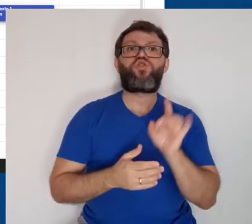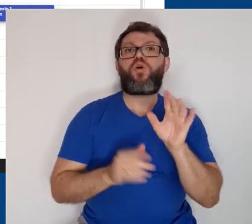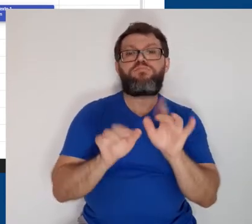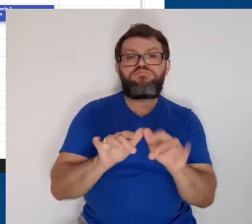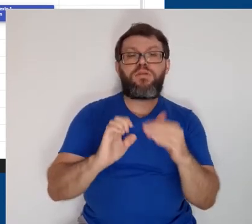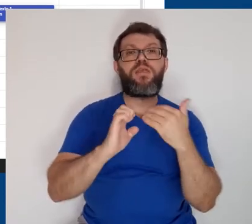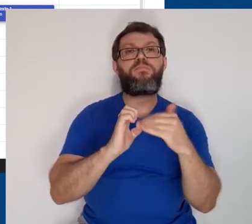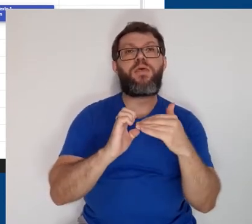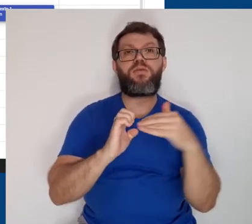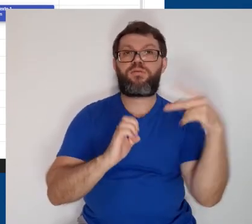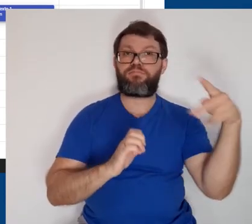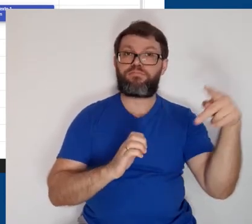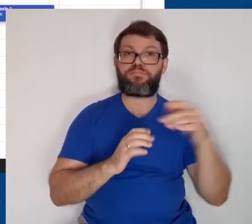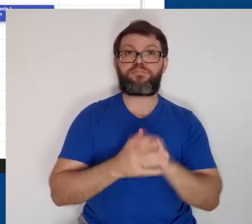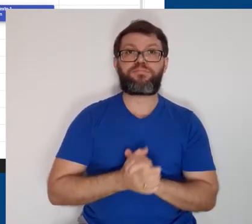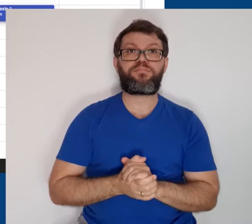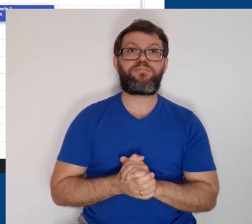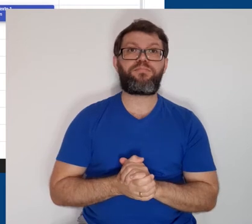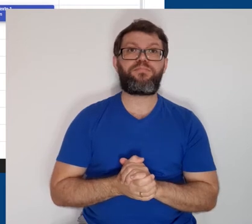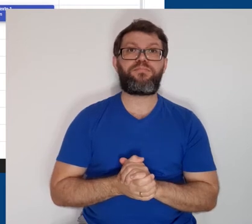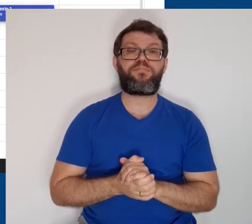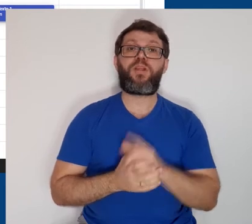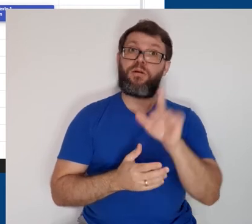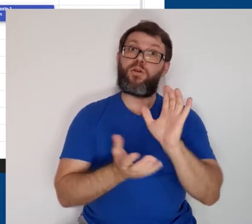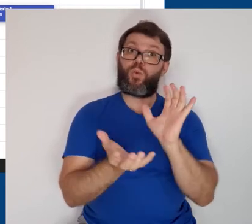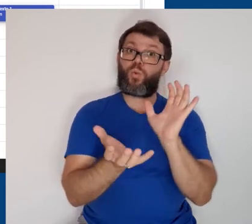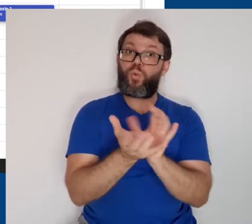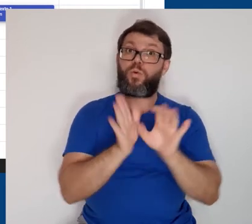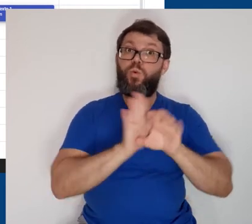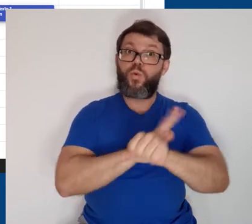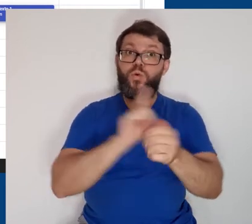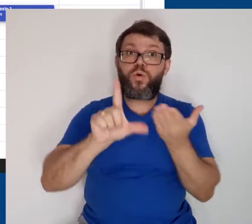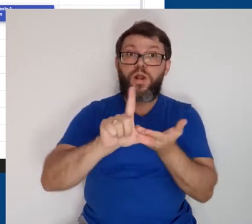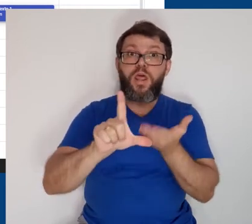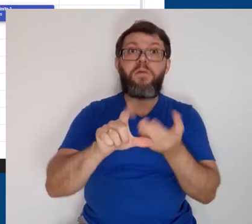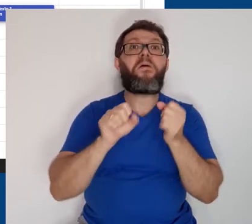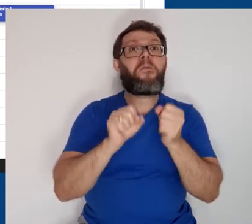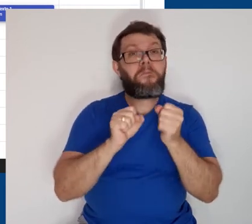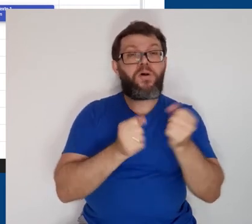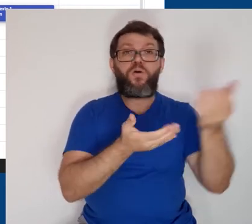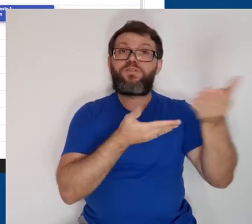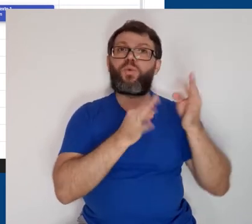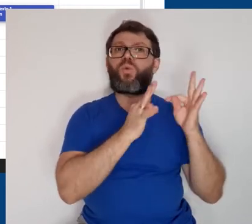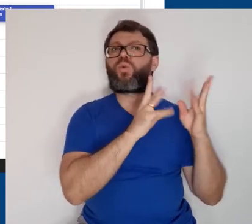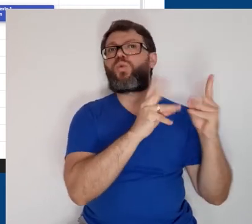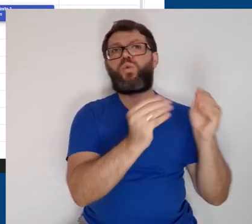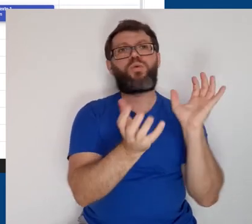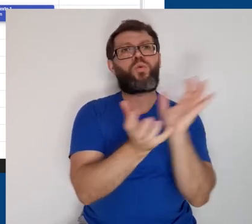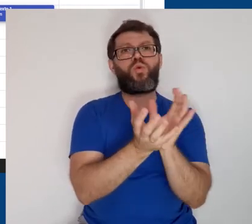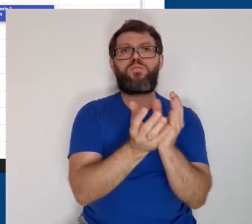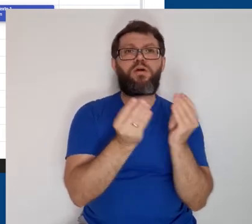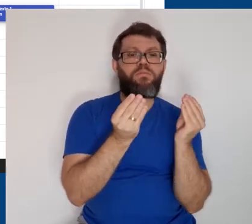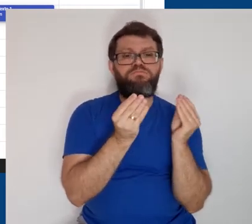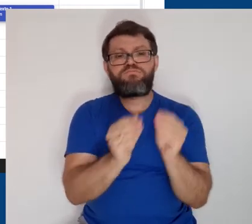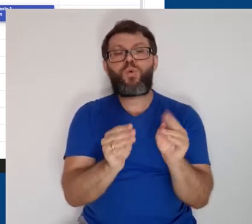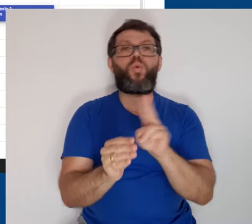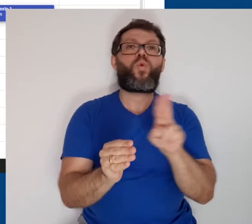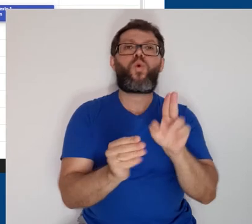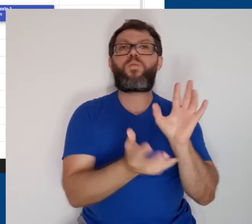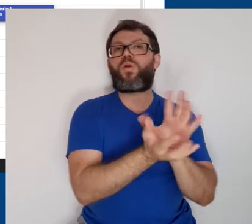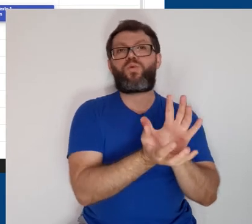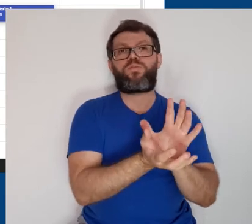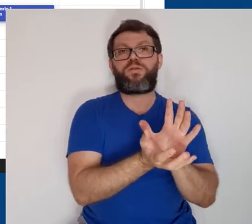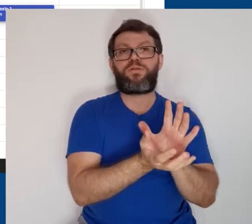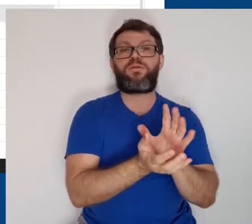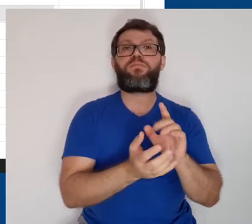para isso basta digitar o e-mail no caso das Thomas do Google classroom é possível convidar toda a